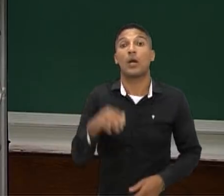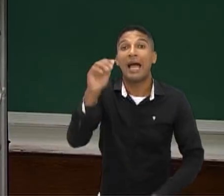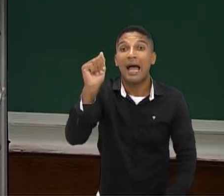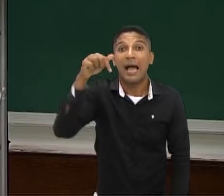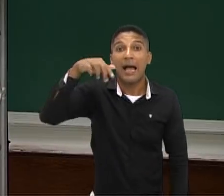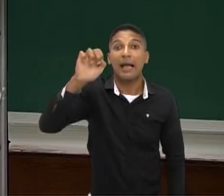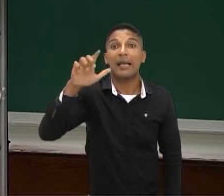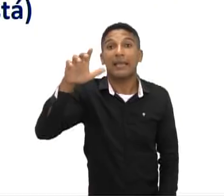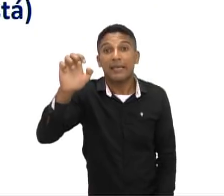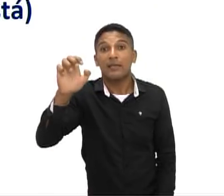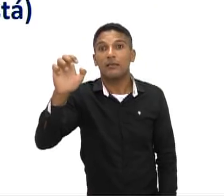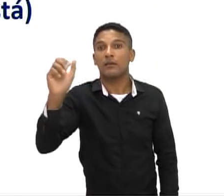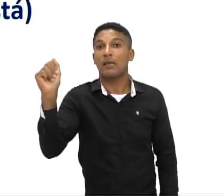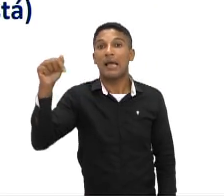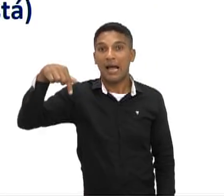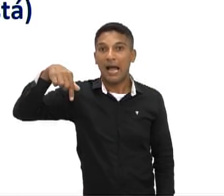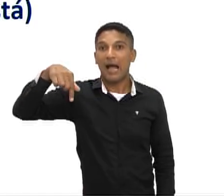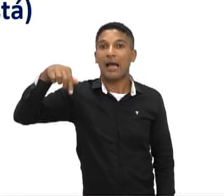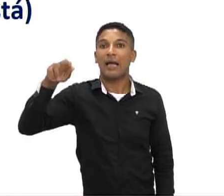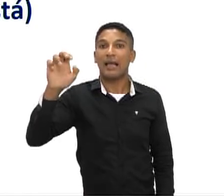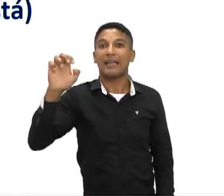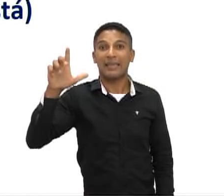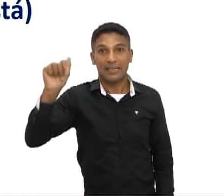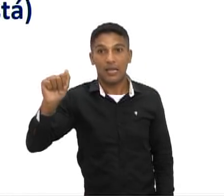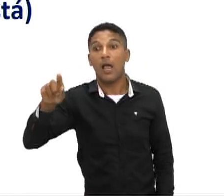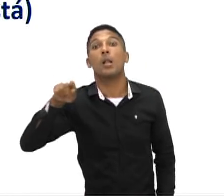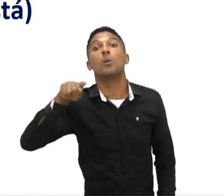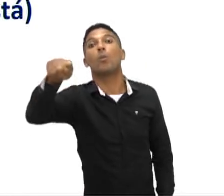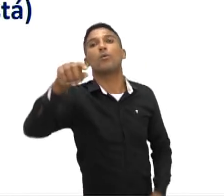Então olha no terceiro exemplo ali, aquela garota é